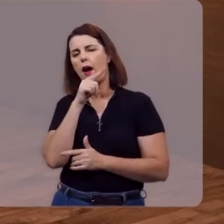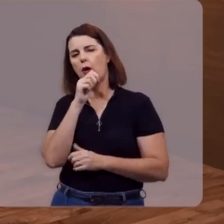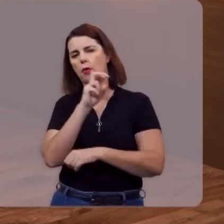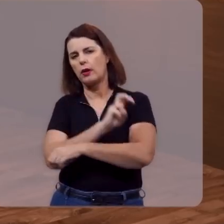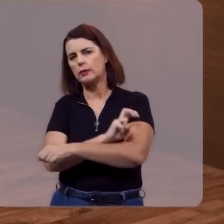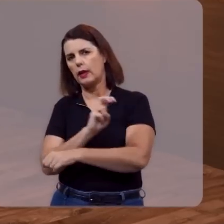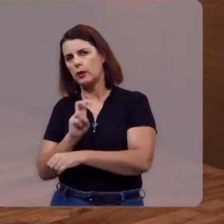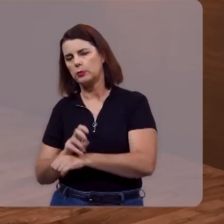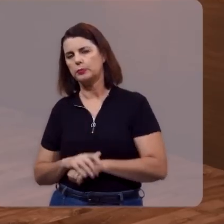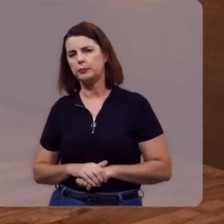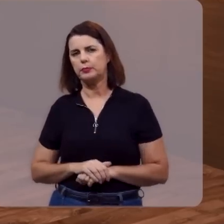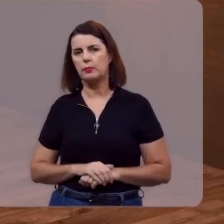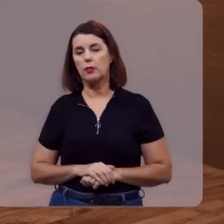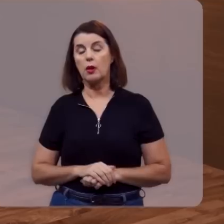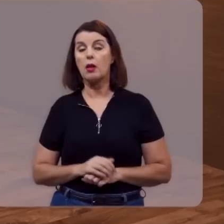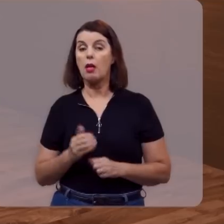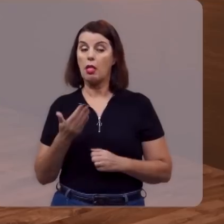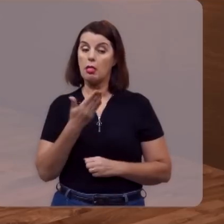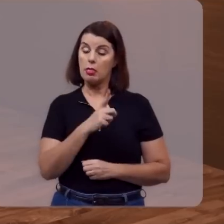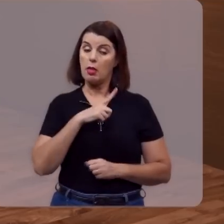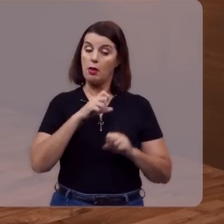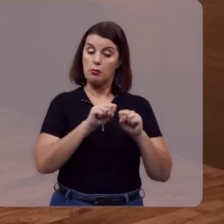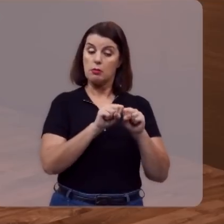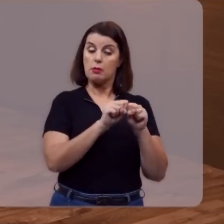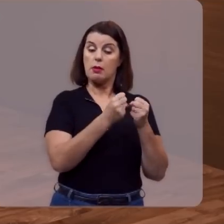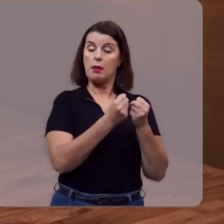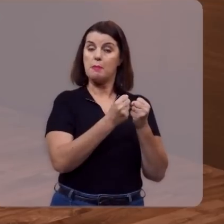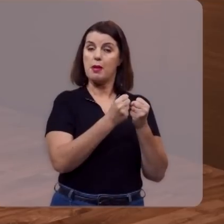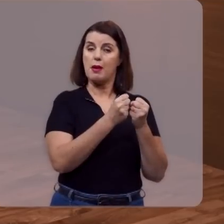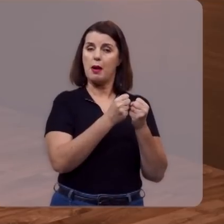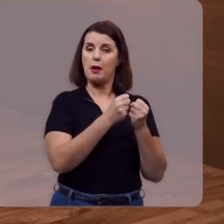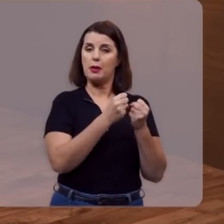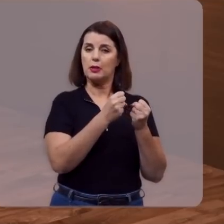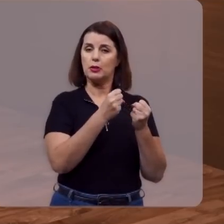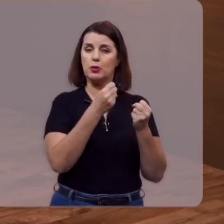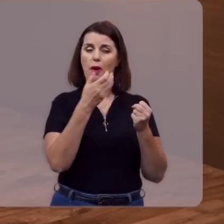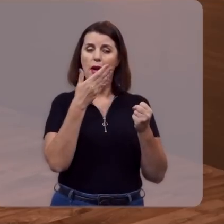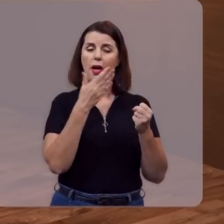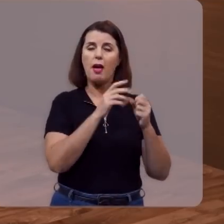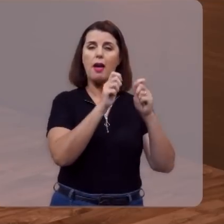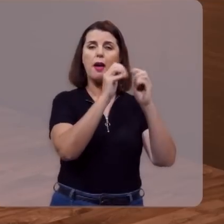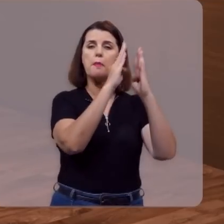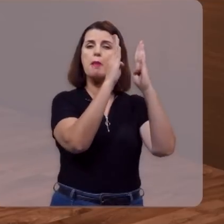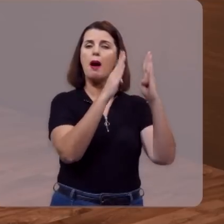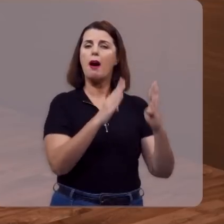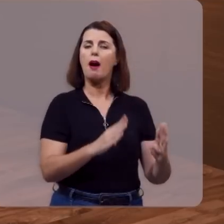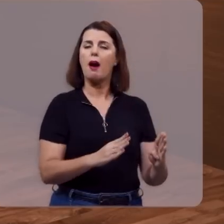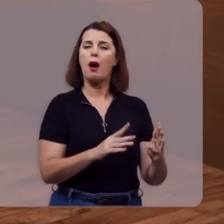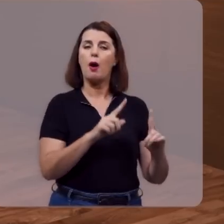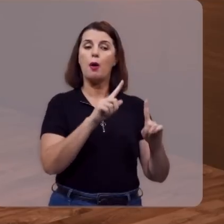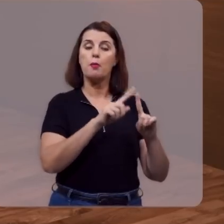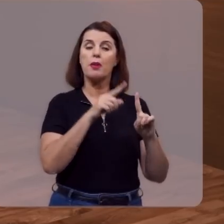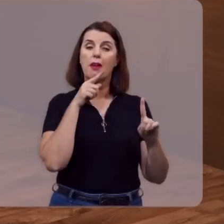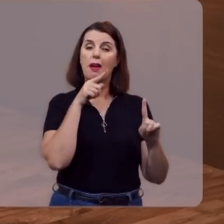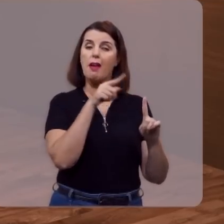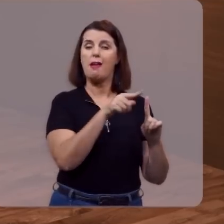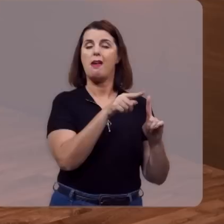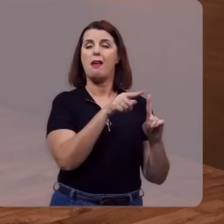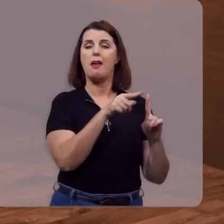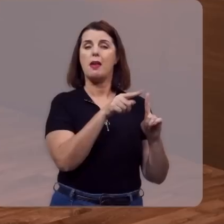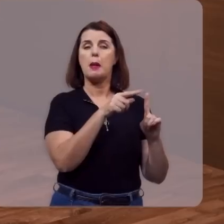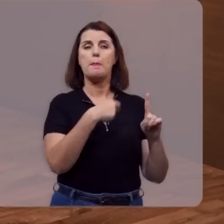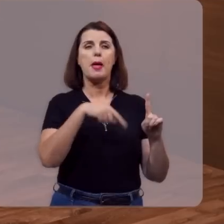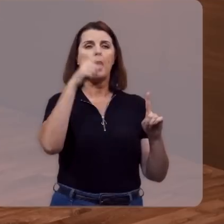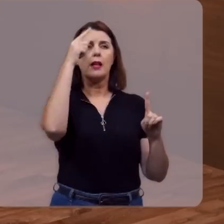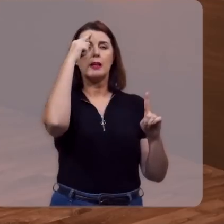Israel. Com isso, Deus estava quebrando as pernas deste ídolo Baal, porque ele era considerado